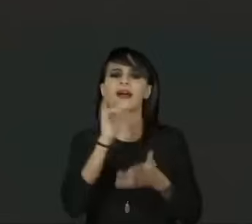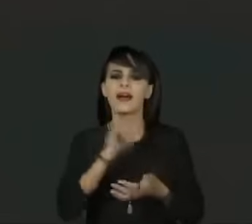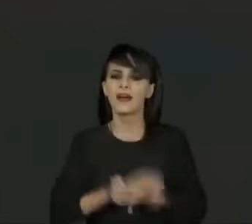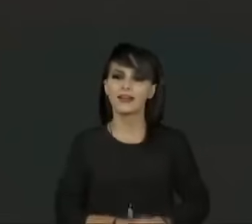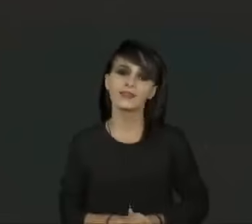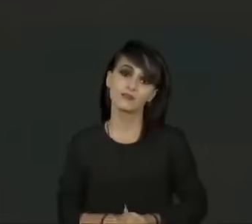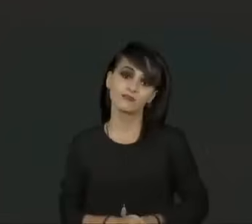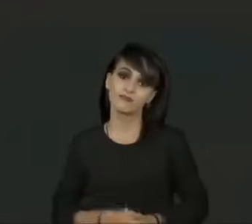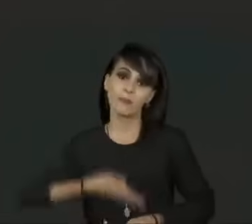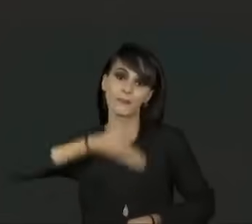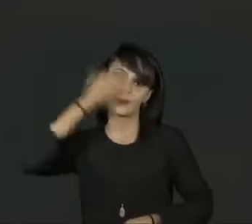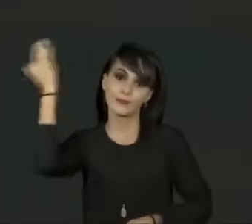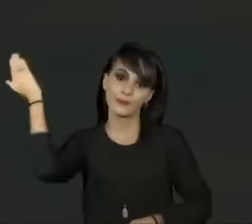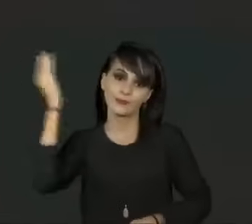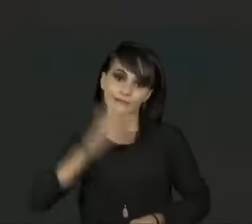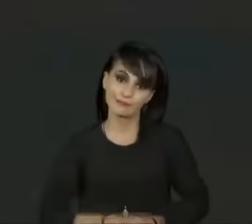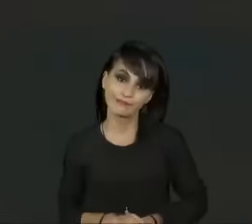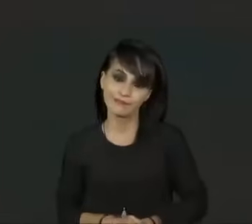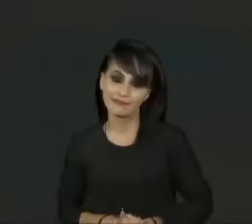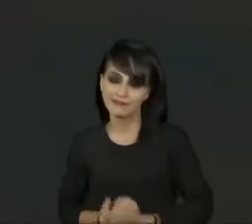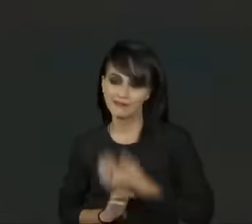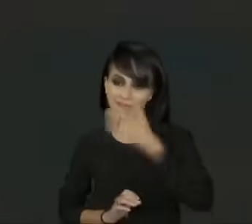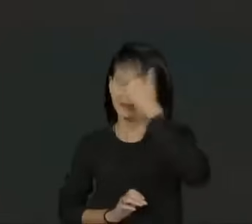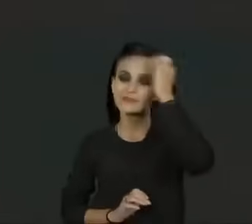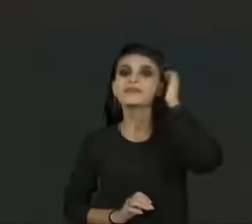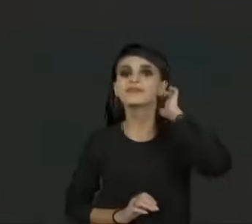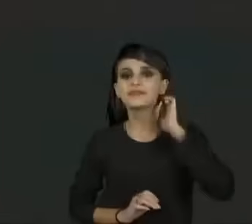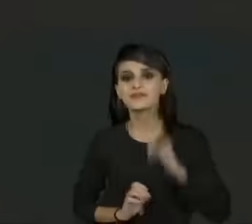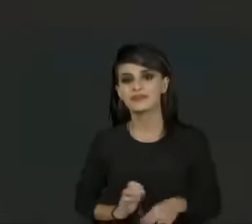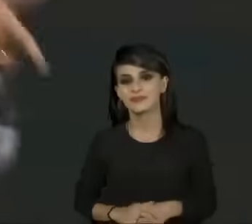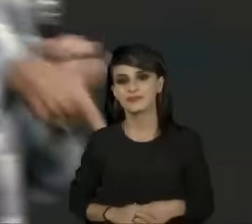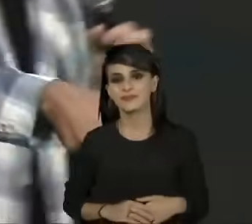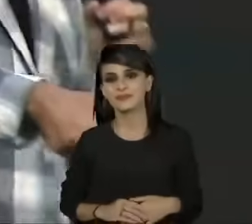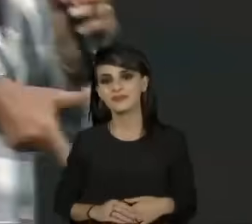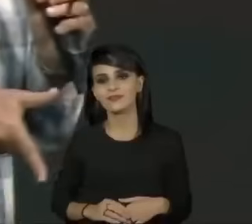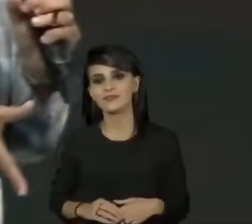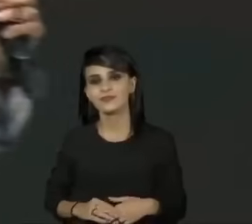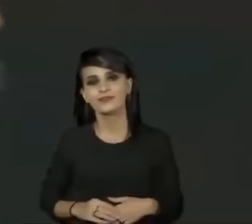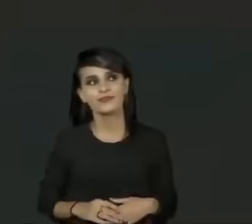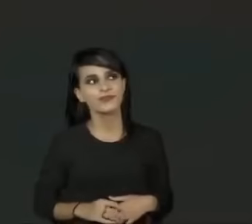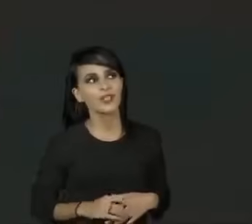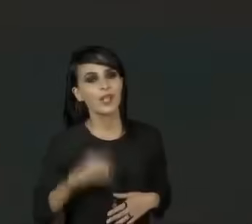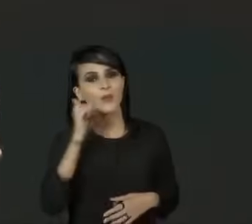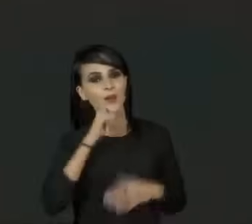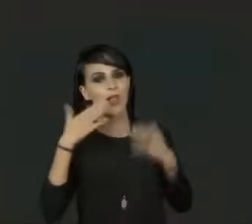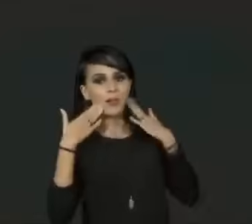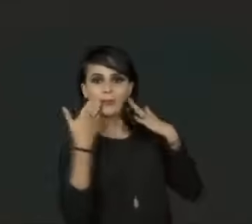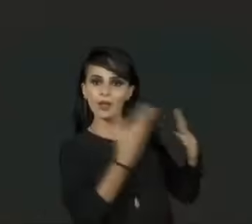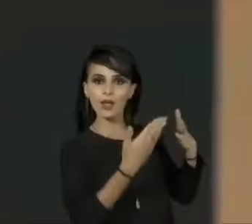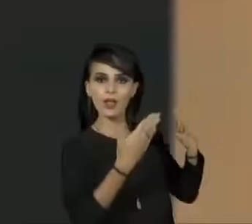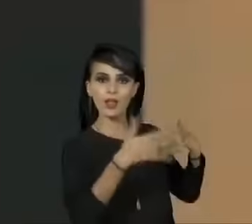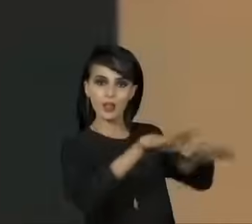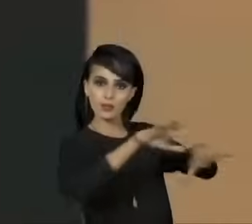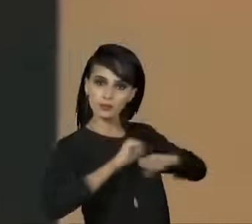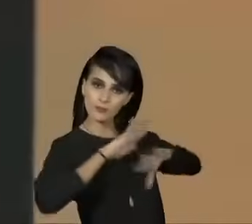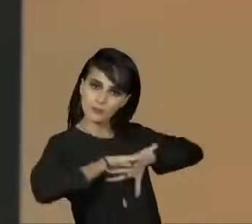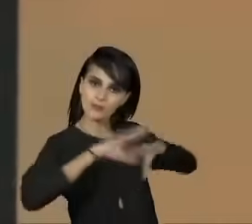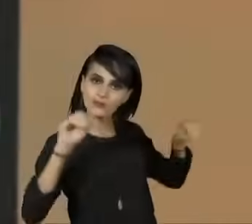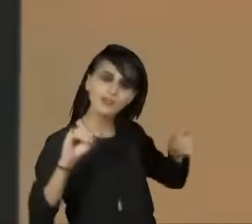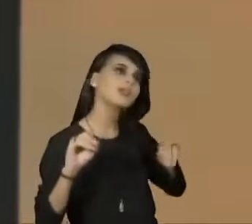não chegou hã e quando ela se apresenta e que ela toca e é curada o que que Jesus